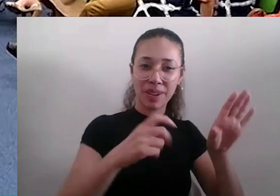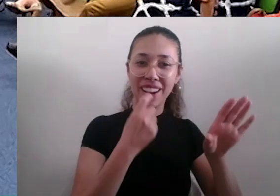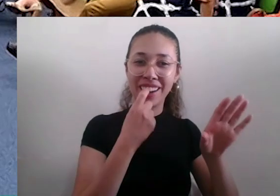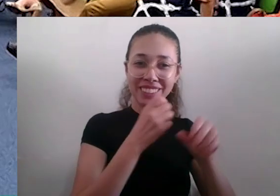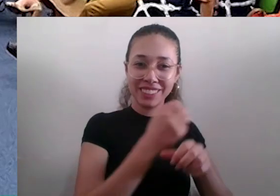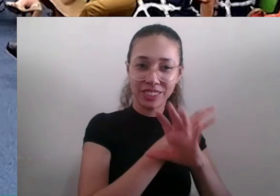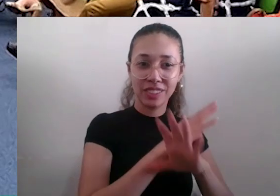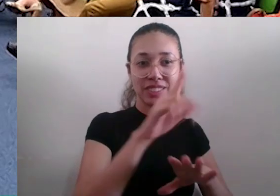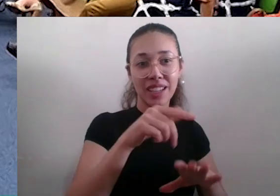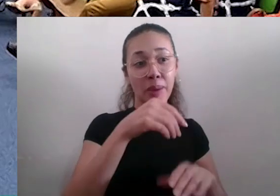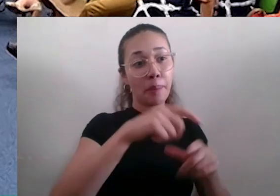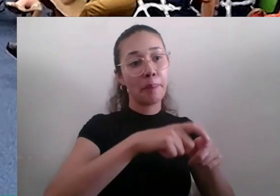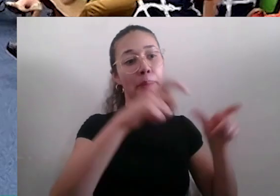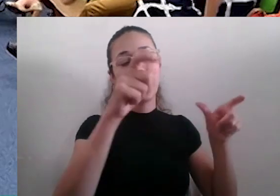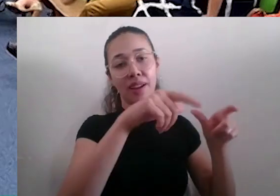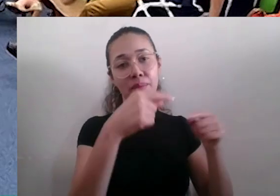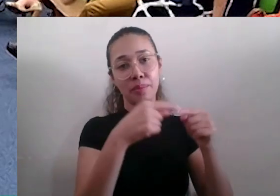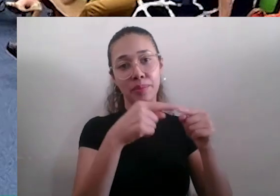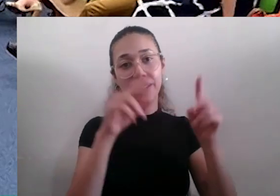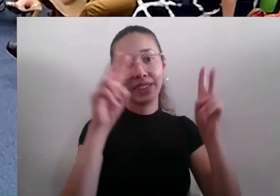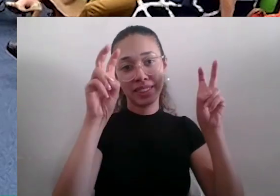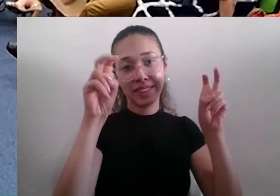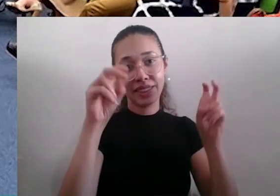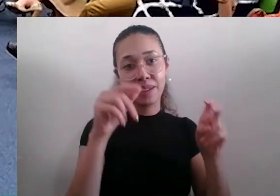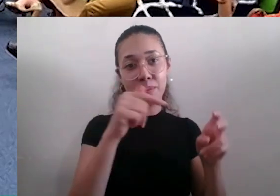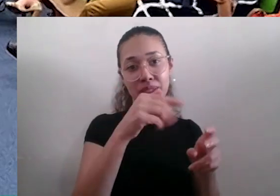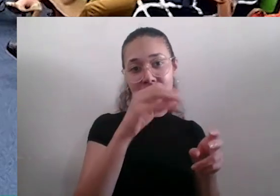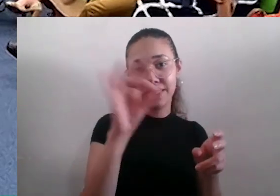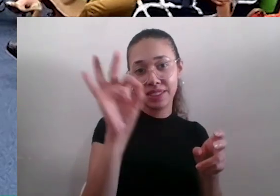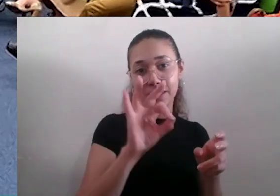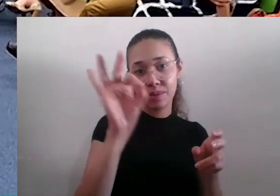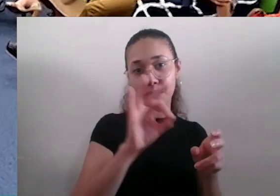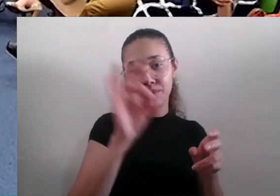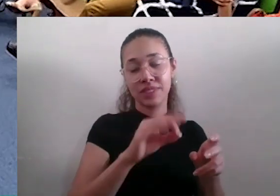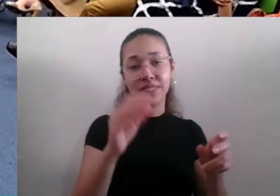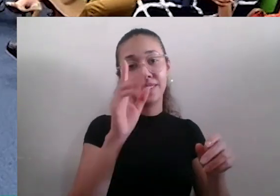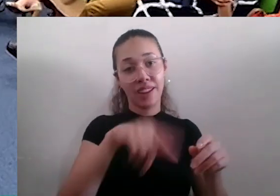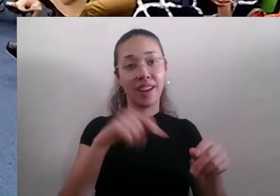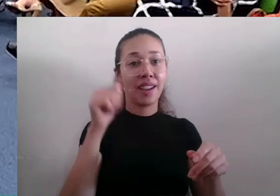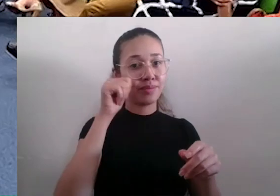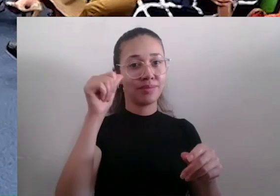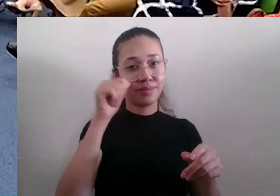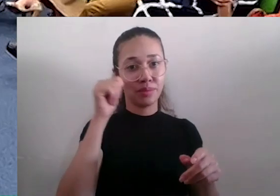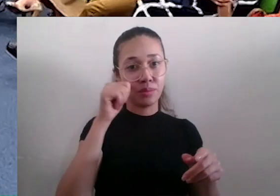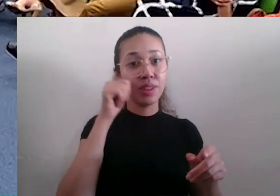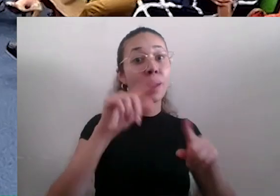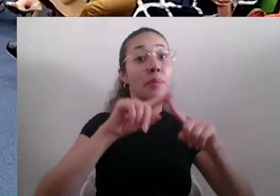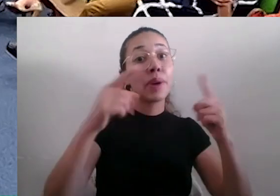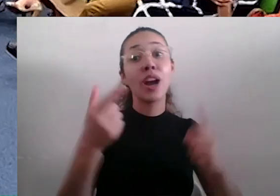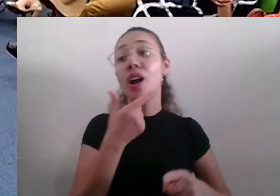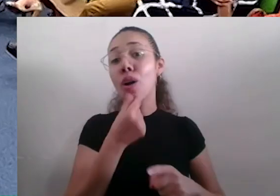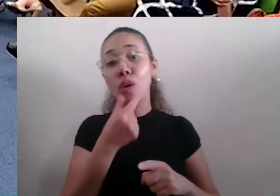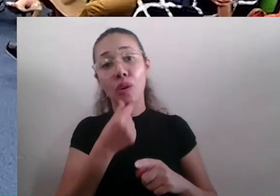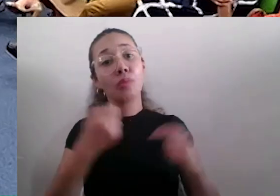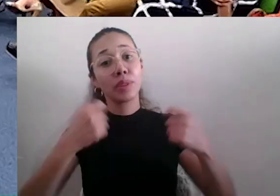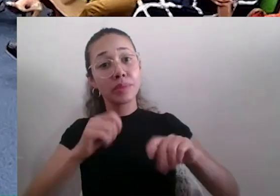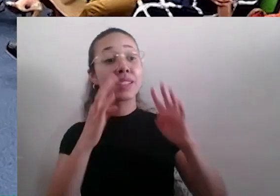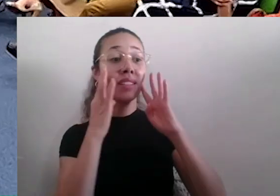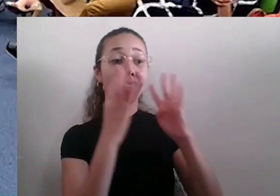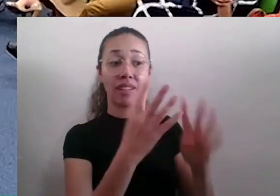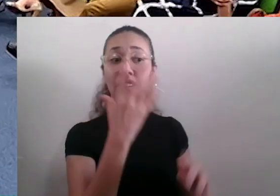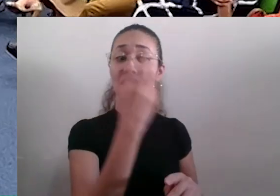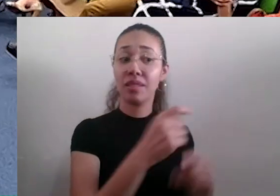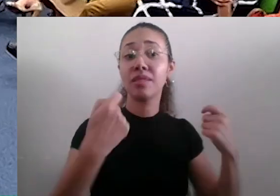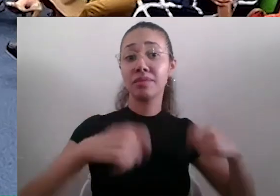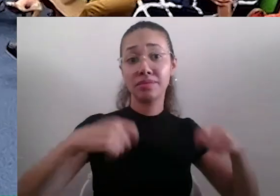deixa triste porque eu acho que violência contra mulher é assunto de homem não é assunto de mulher a gente tá cansada de saber o que que é já passou por isso